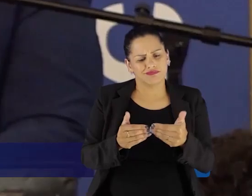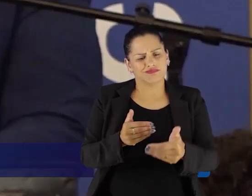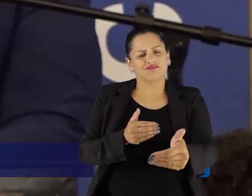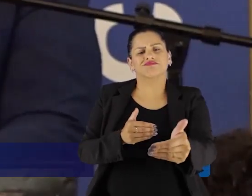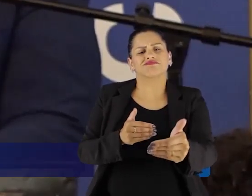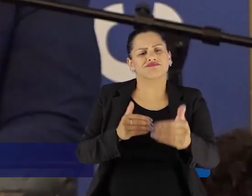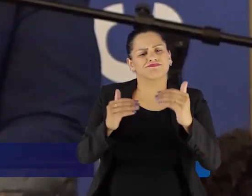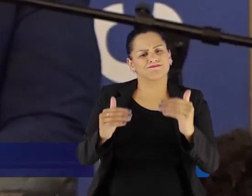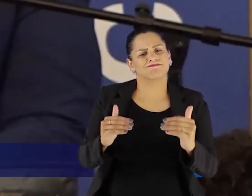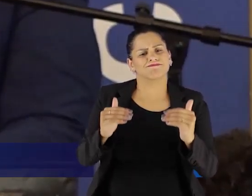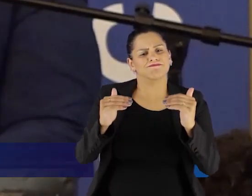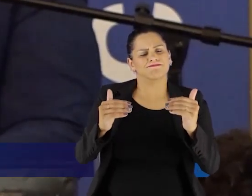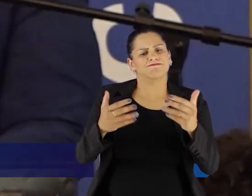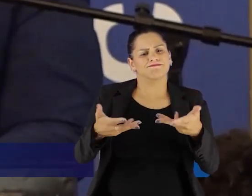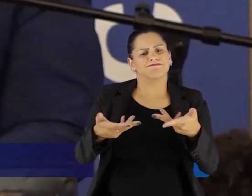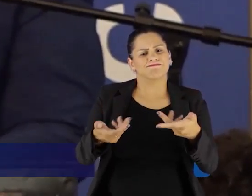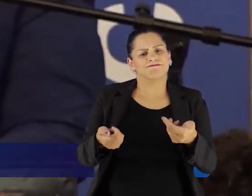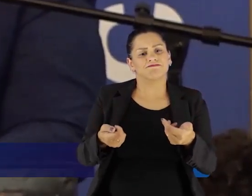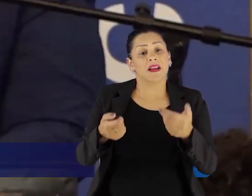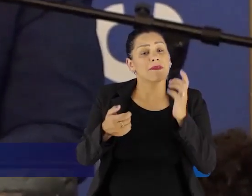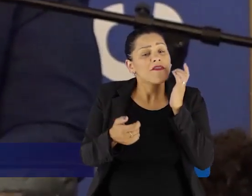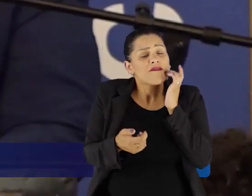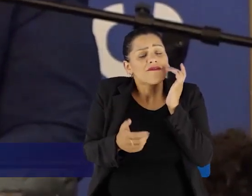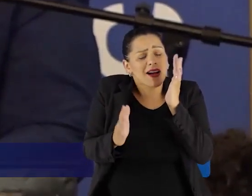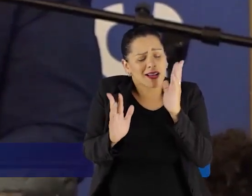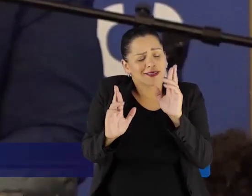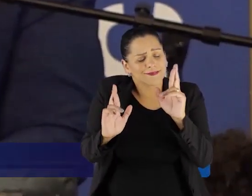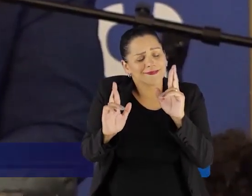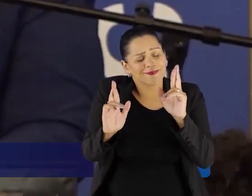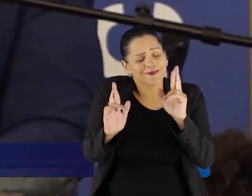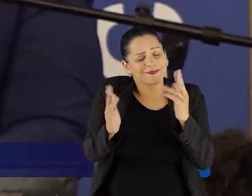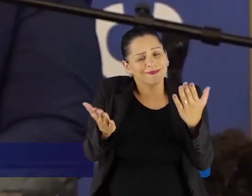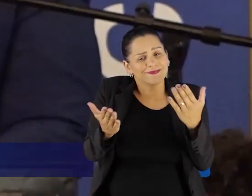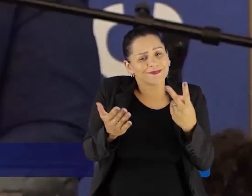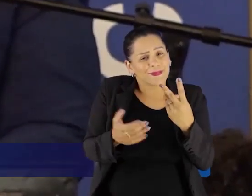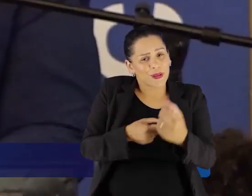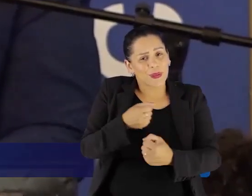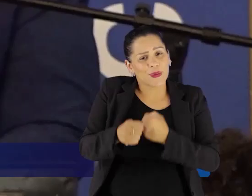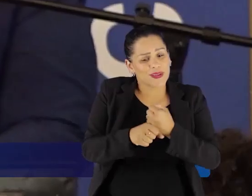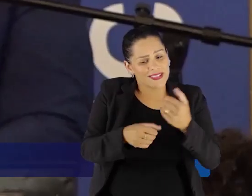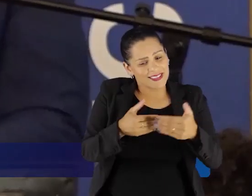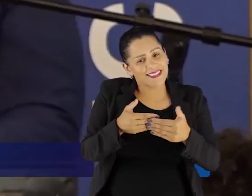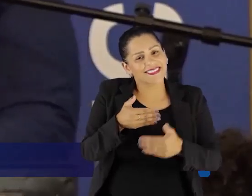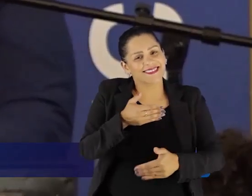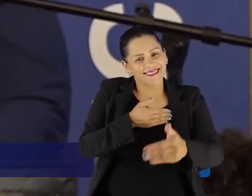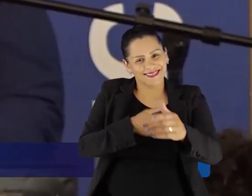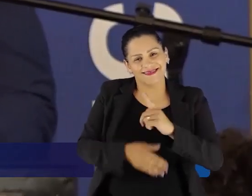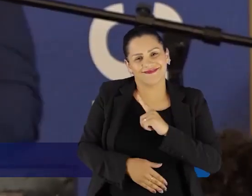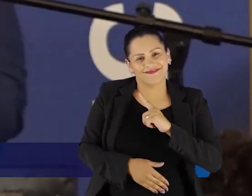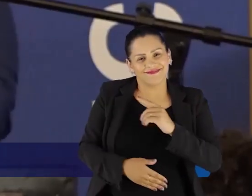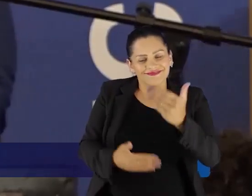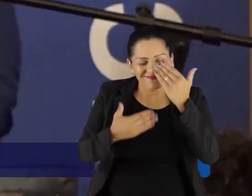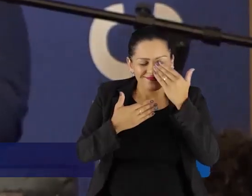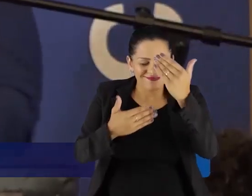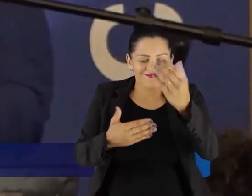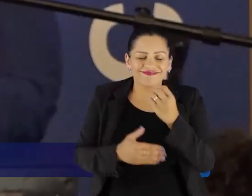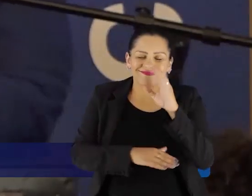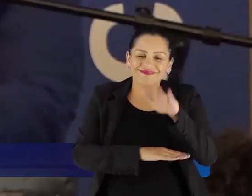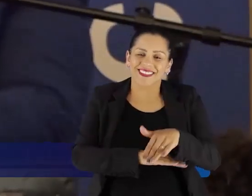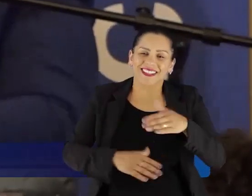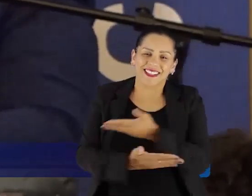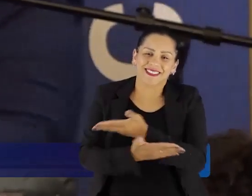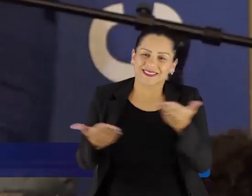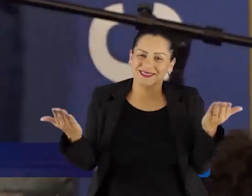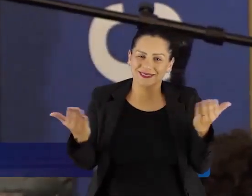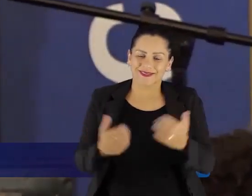grande condição e muito mais fácil Espero que seja muito mais fácil esses próximos dois anos que nós temos pela frente Muito obrigado e uma boa tarde